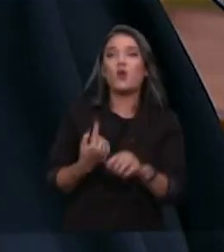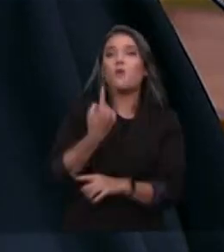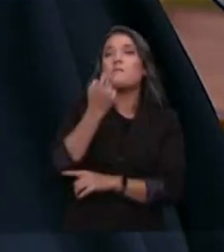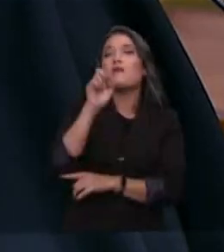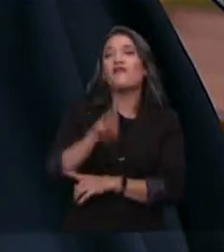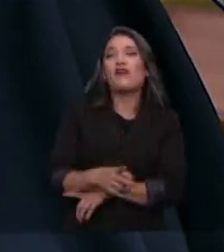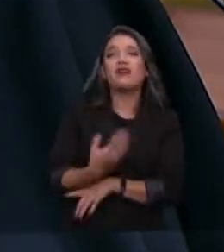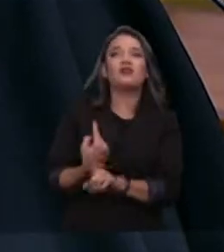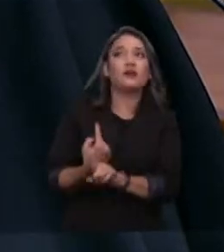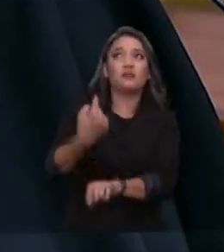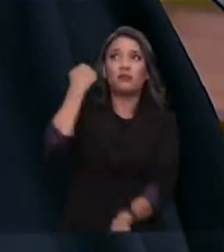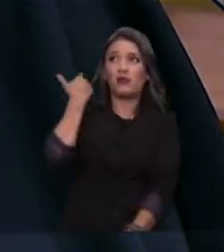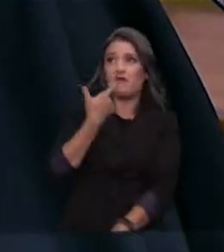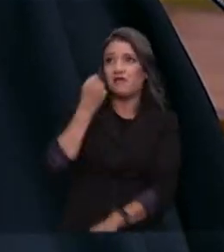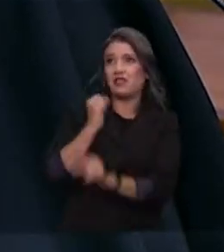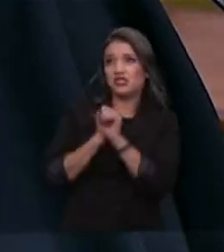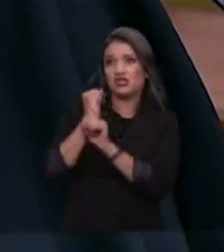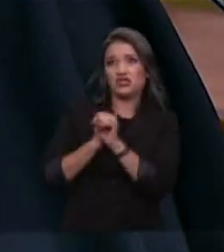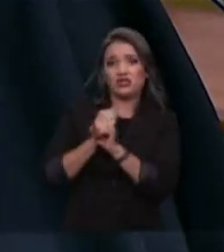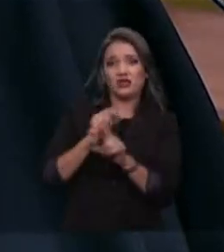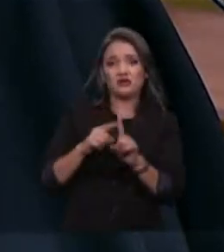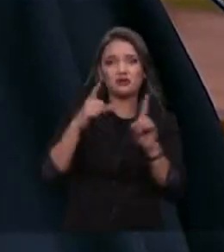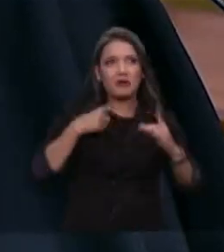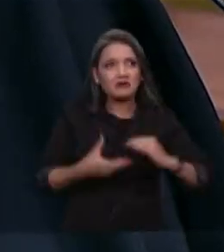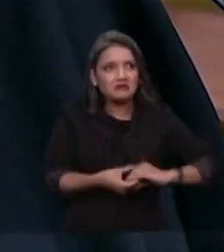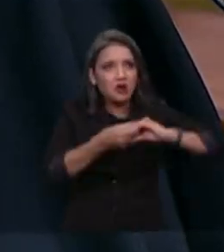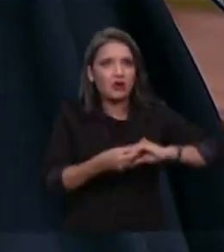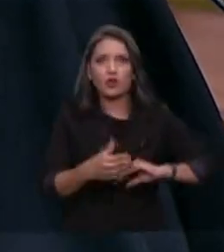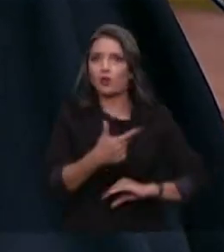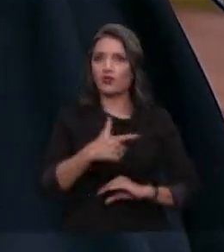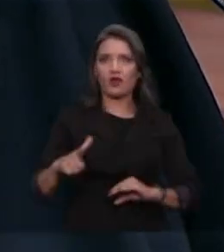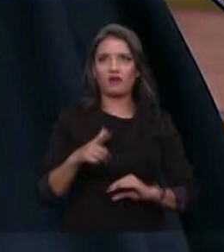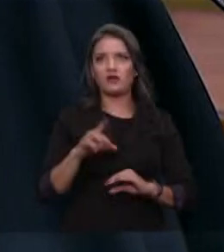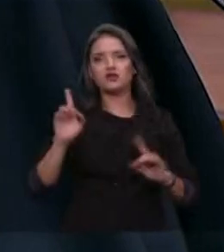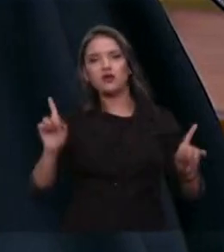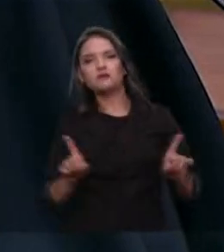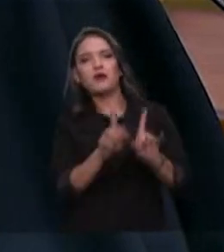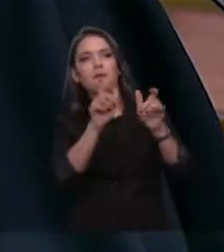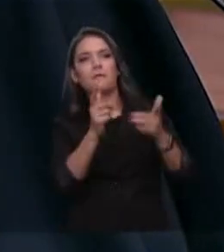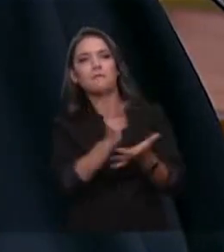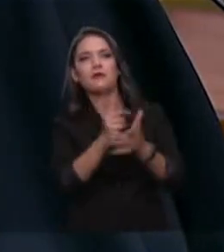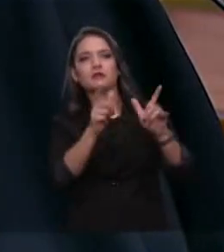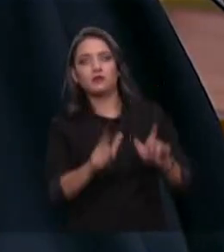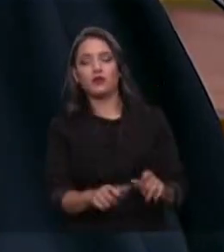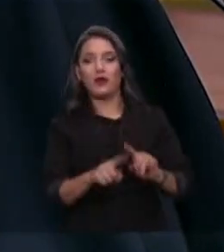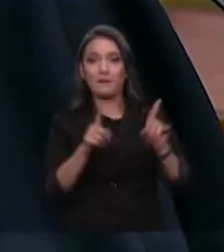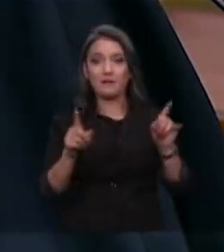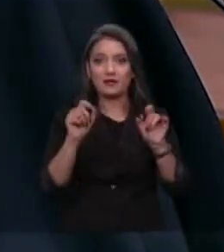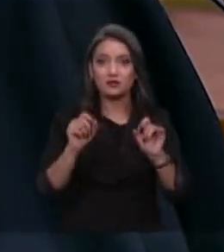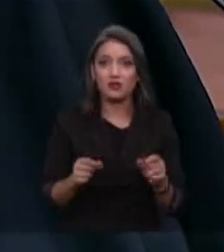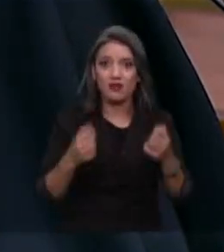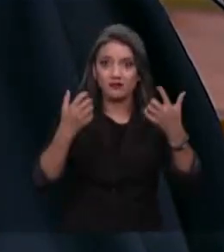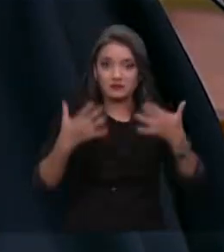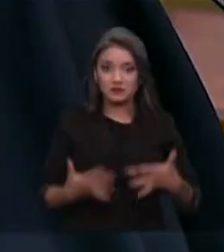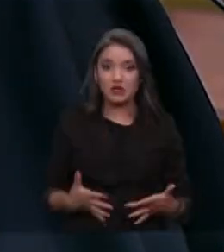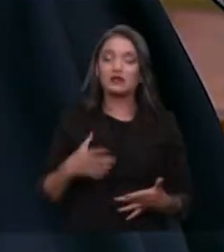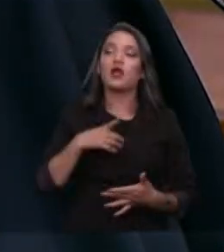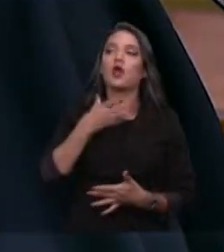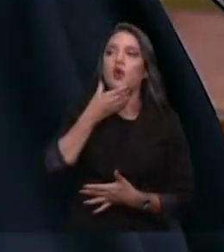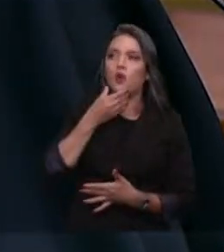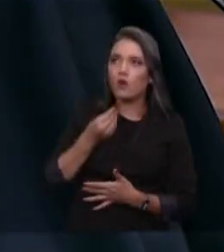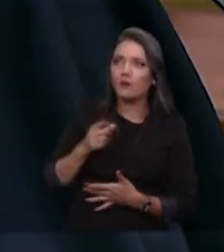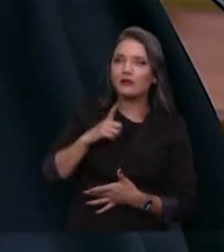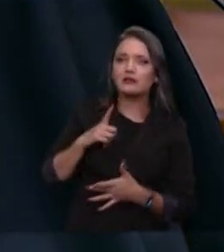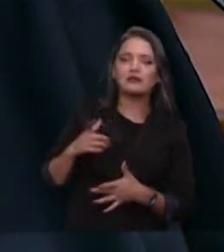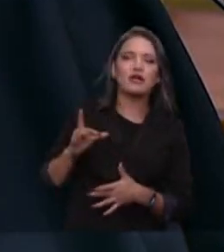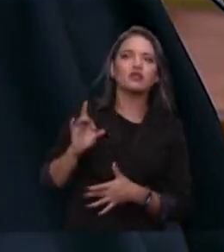quase duas décadas, mas não chegaram nem mesmo a se cumprimentar. Em realidade, os relatos apresentados pelo aludido colaborador tiveram por